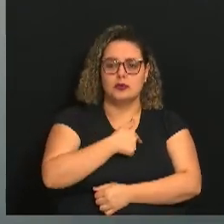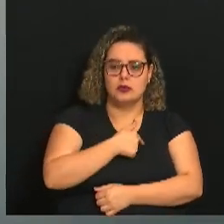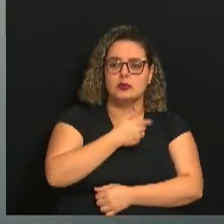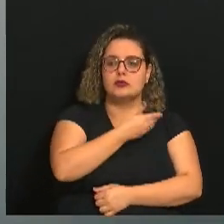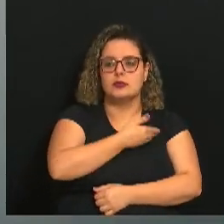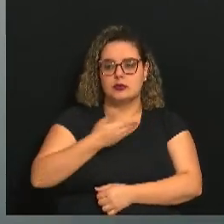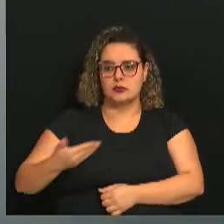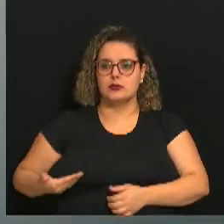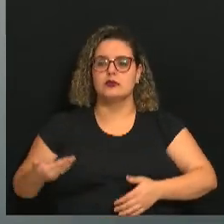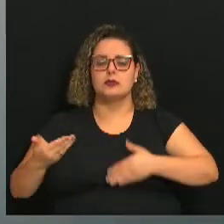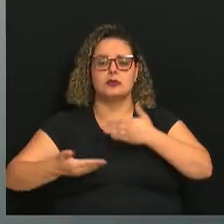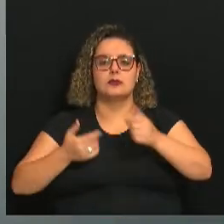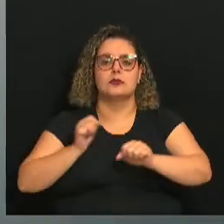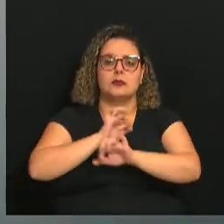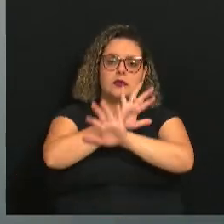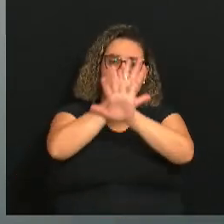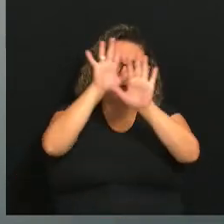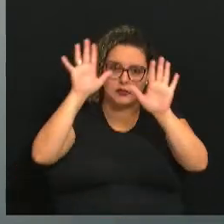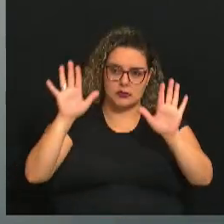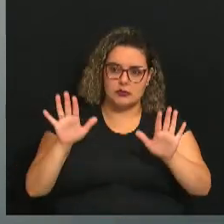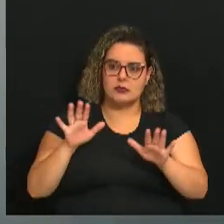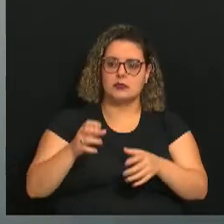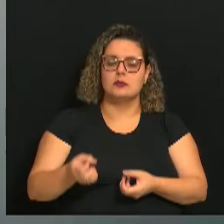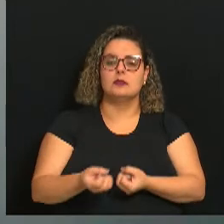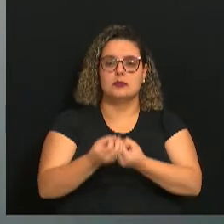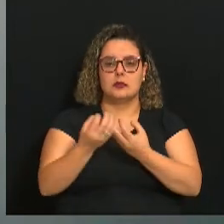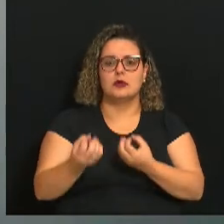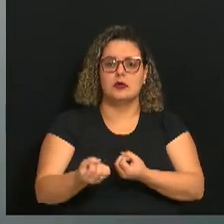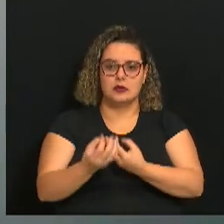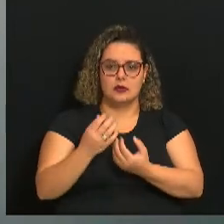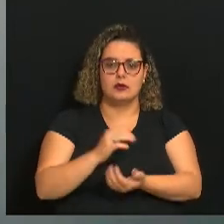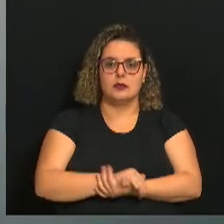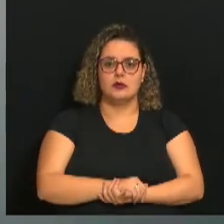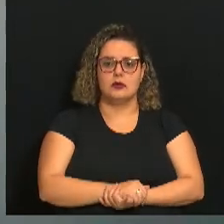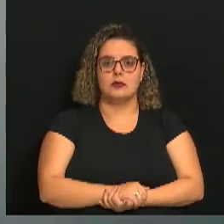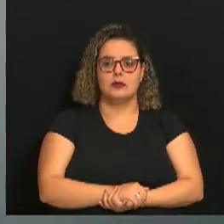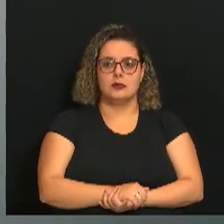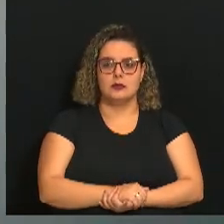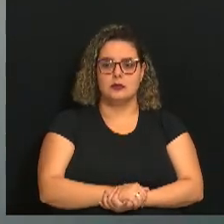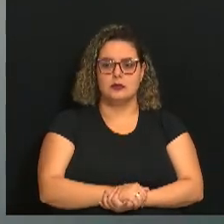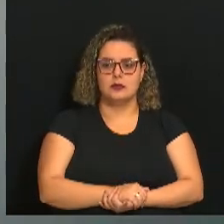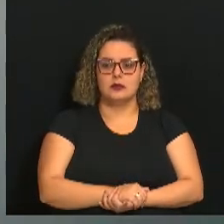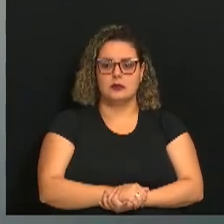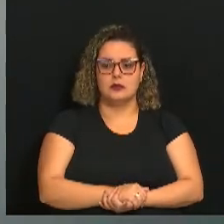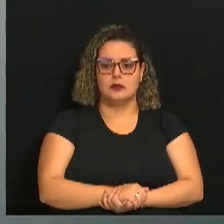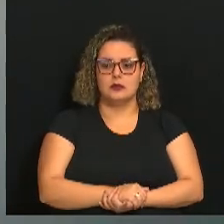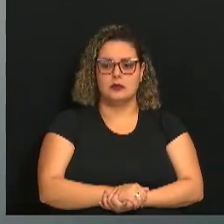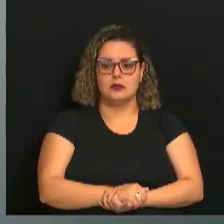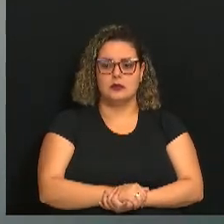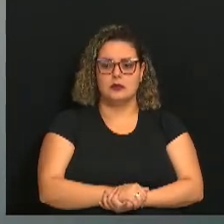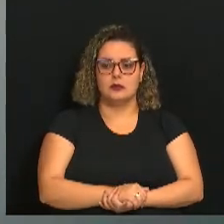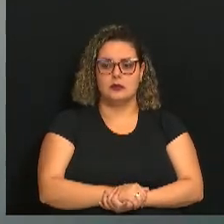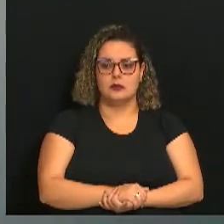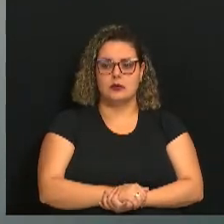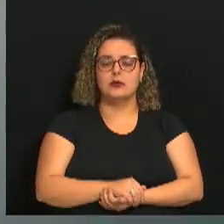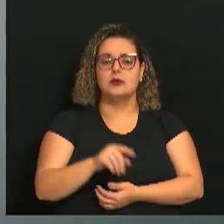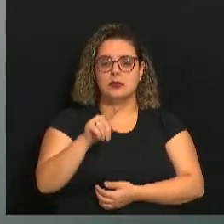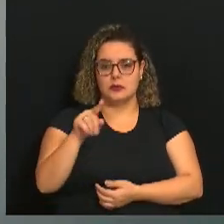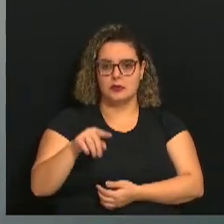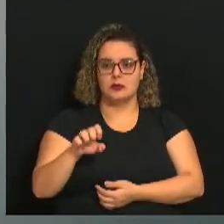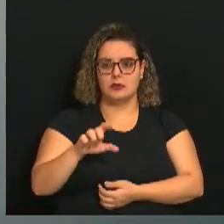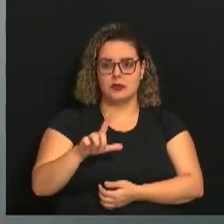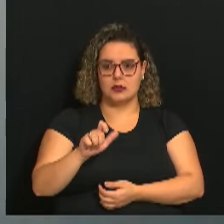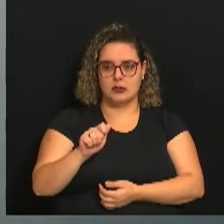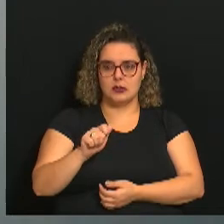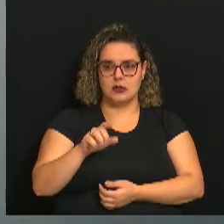para esclarecer, para informar, tá, com relação a isso aí. Dos zeladores,